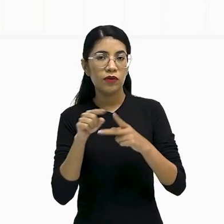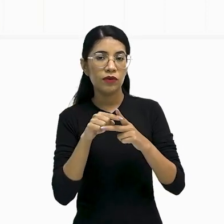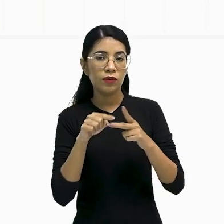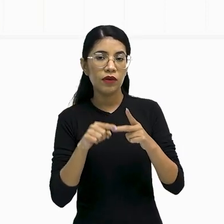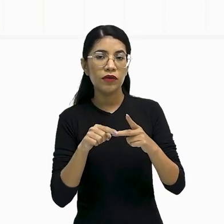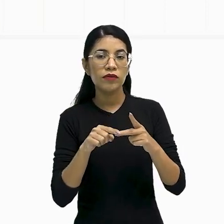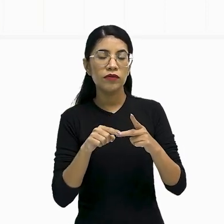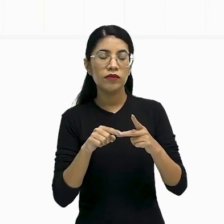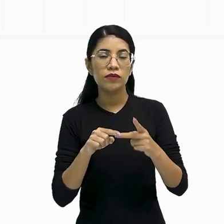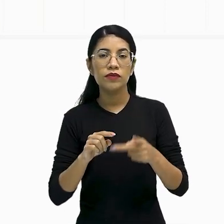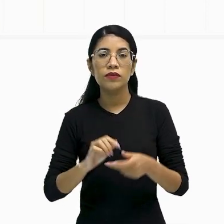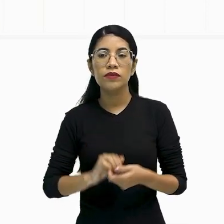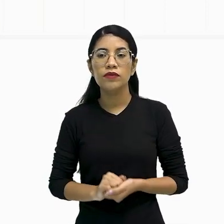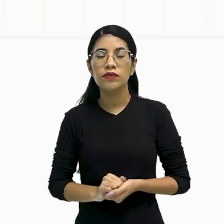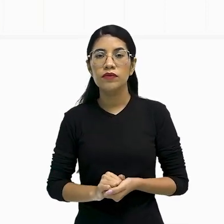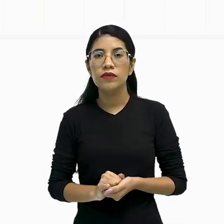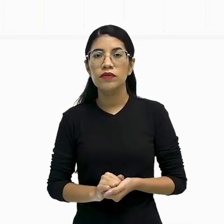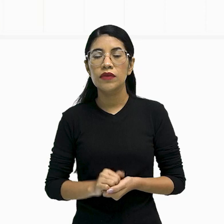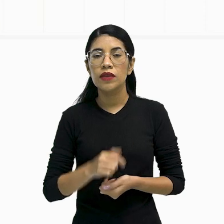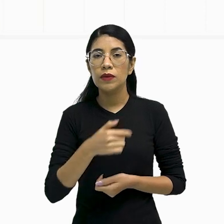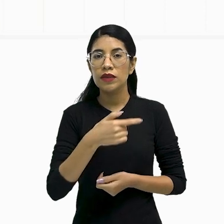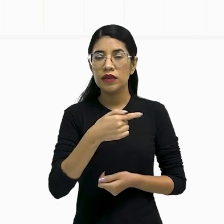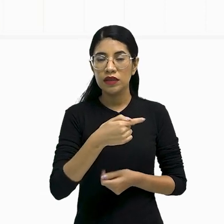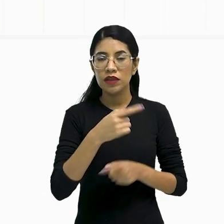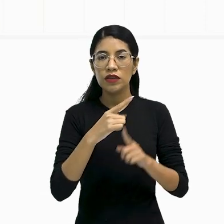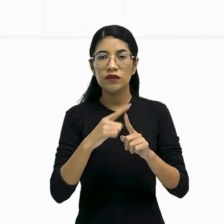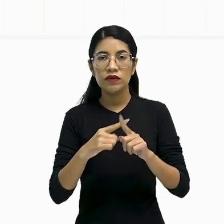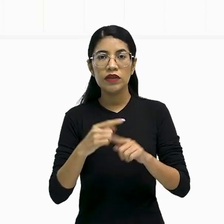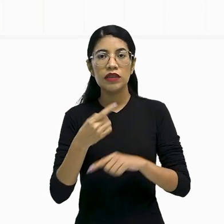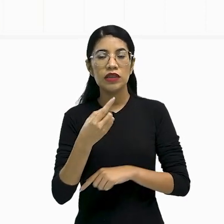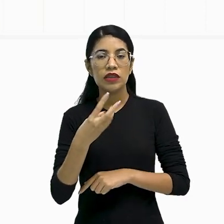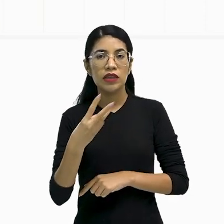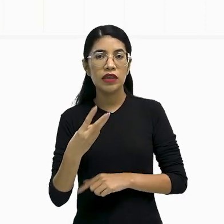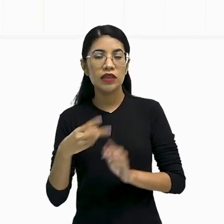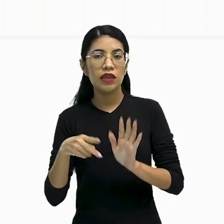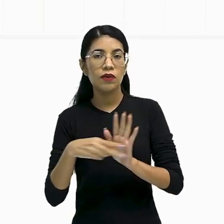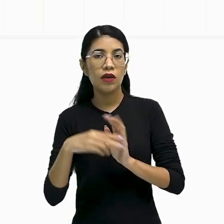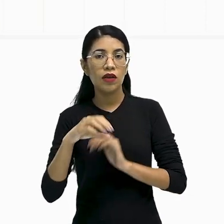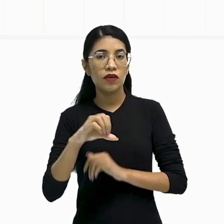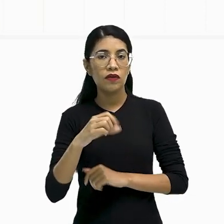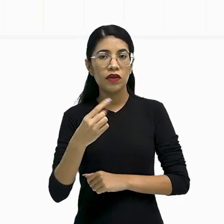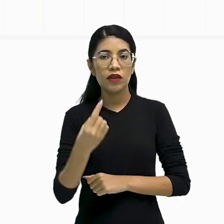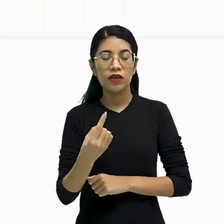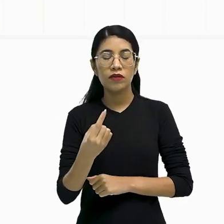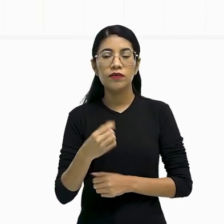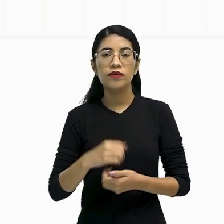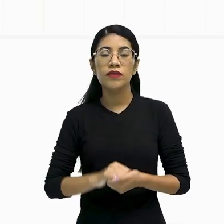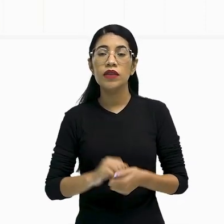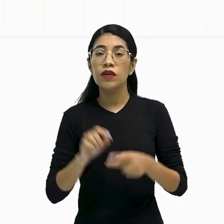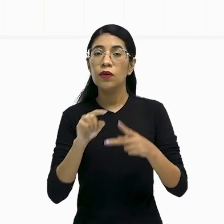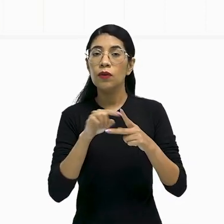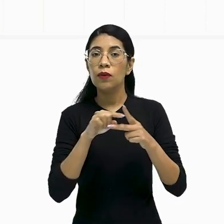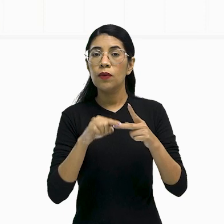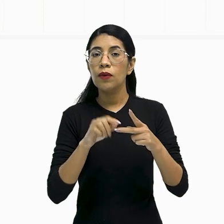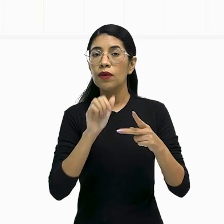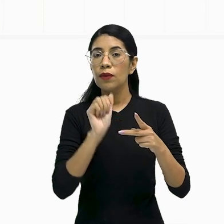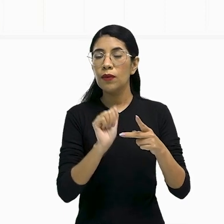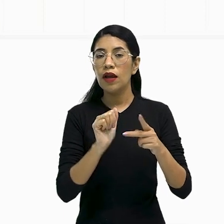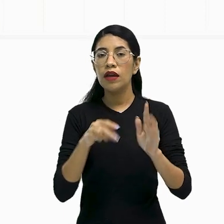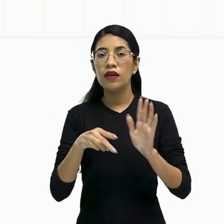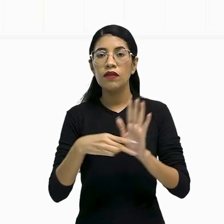tá? Então, vai ficar 7 vezes 13, resultado 91. Então, esse ângulo aqui, ele vale